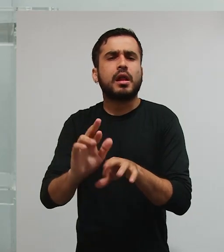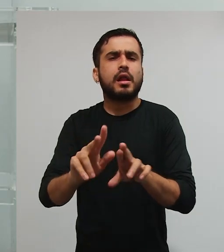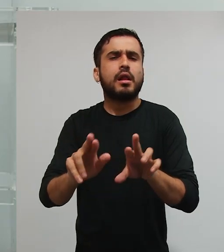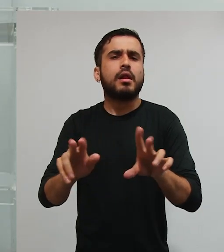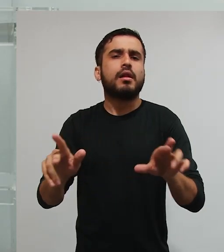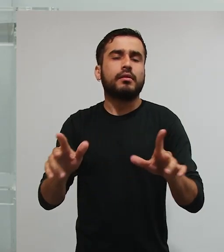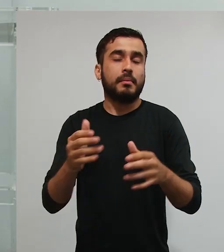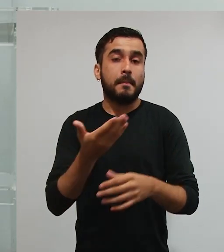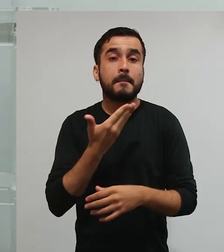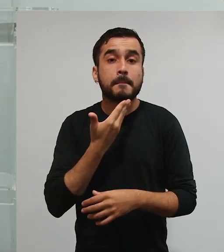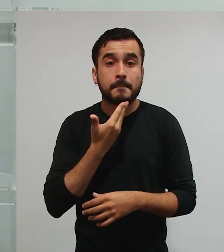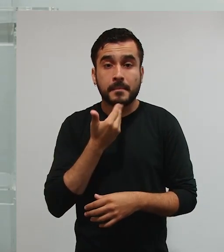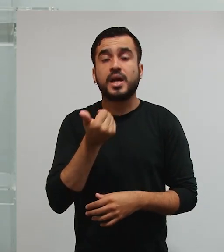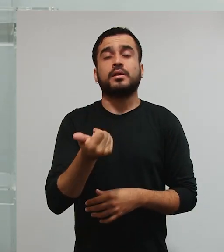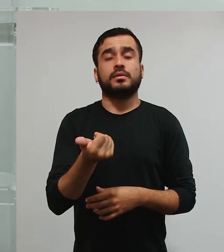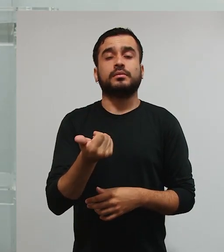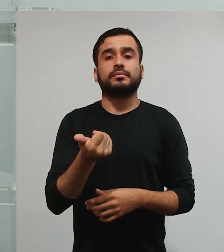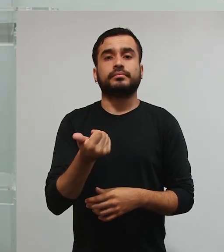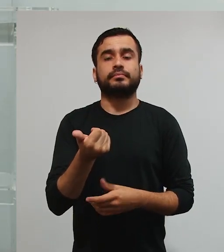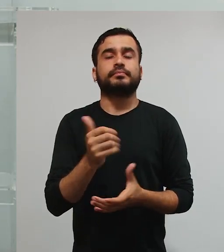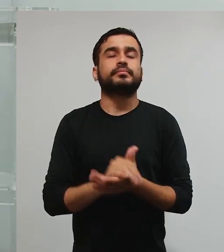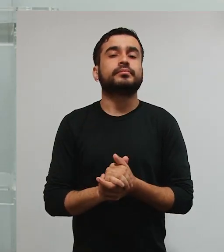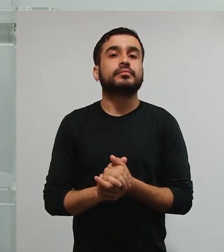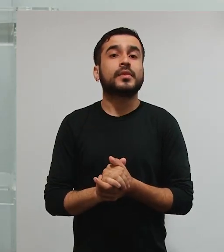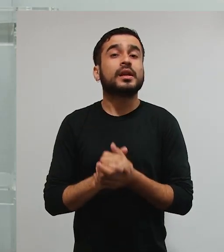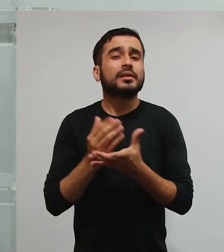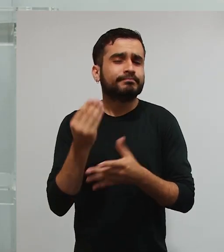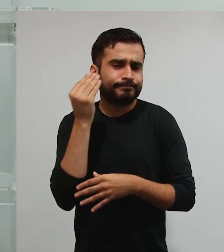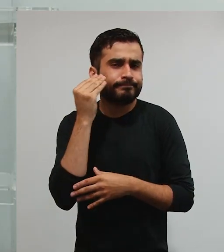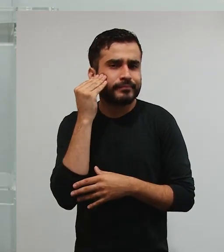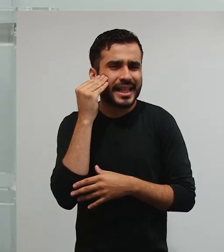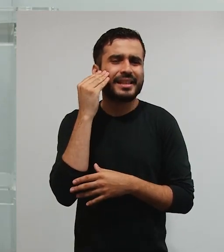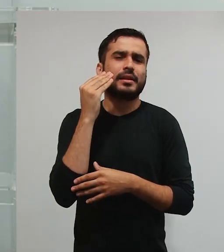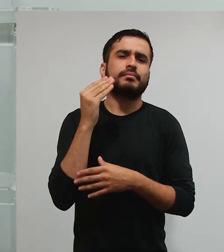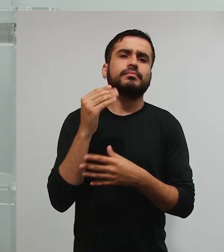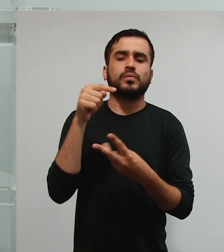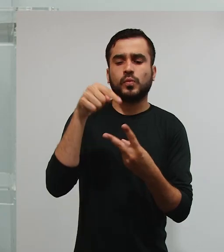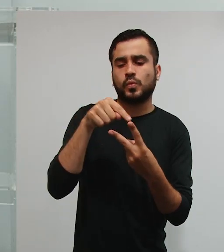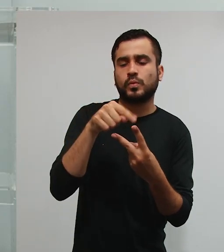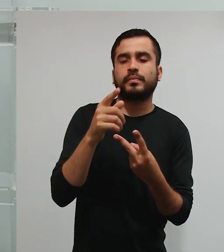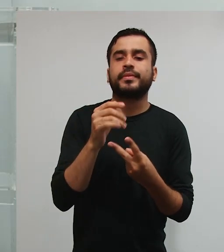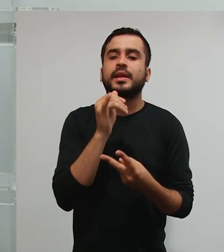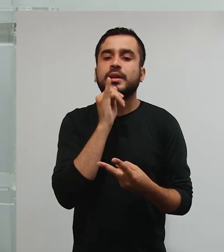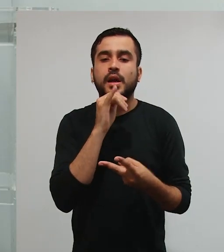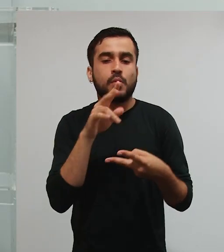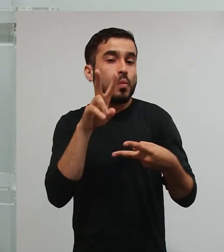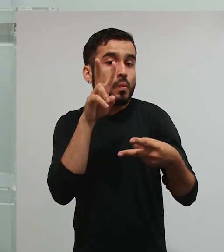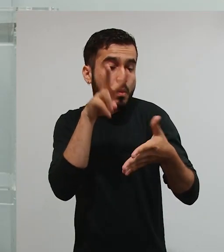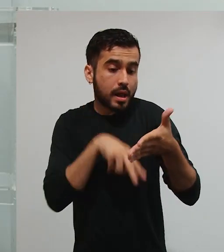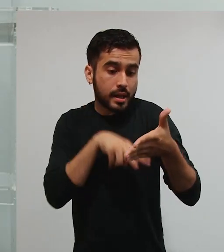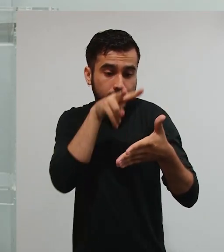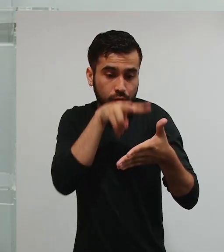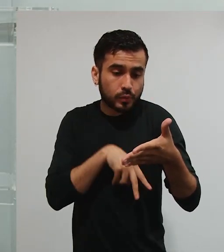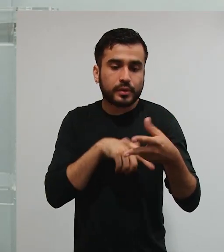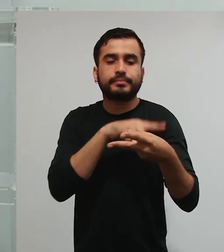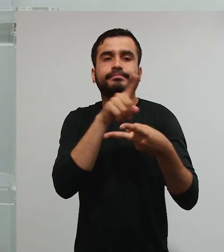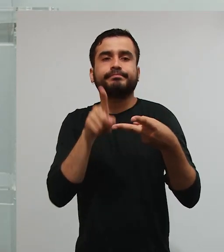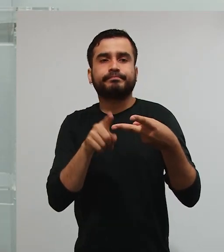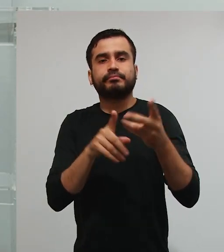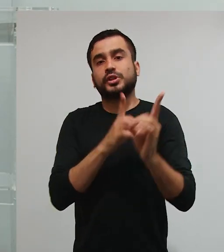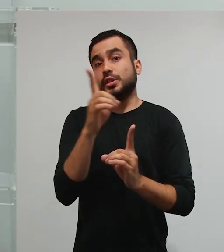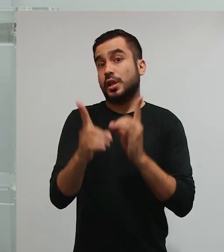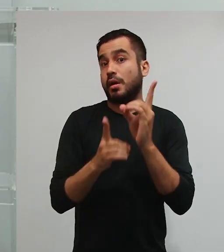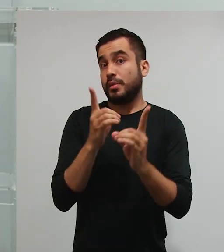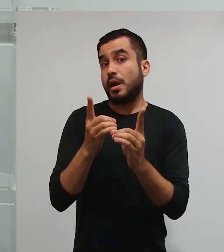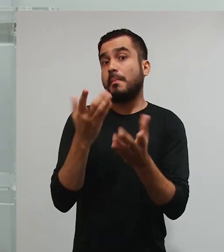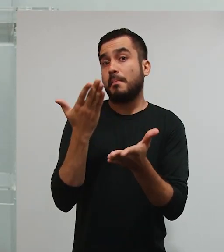a chance dela se efetivar é maior. Então, tentem intercalar, por exemplo, uma leitura com uma dinâmica